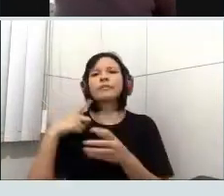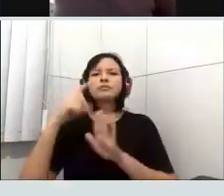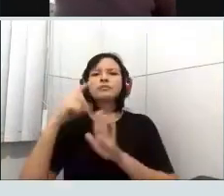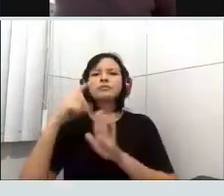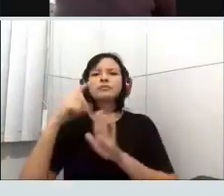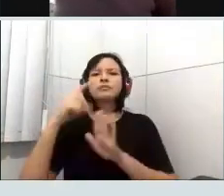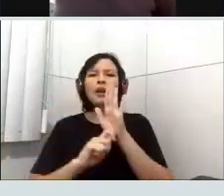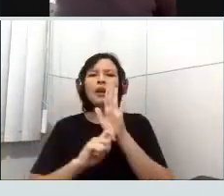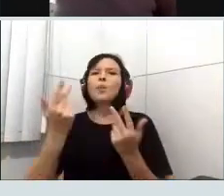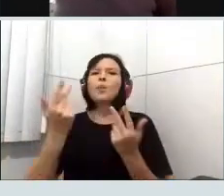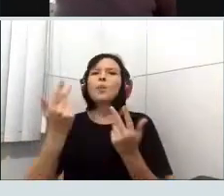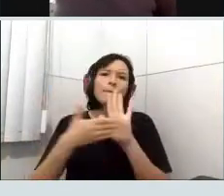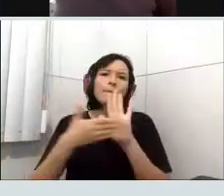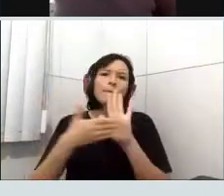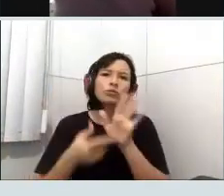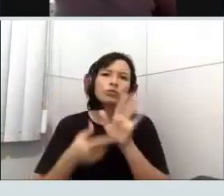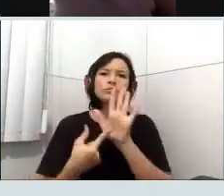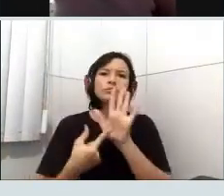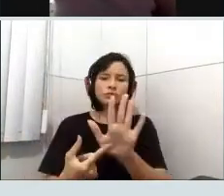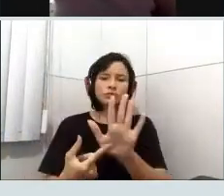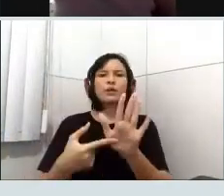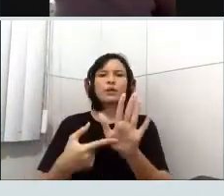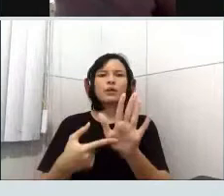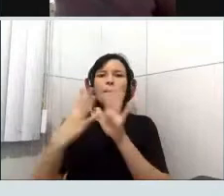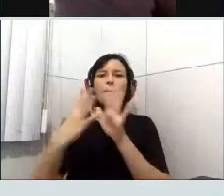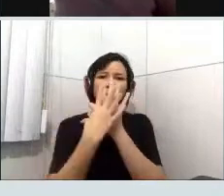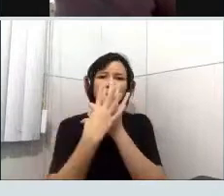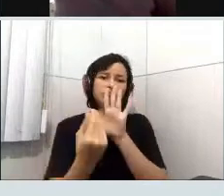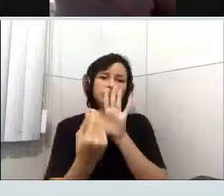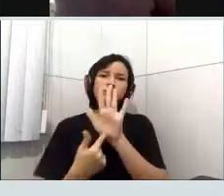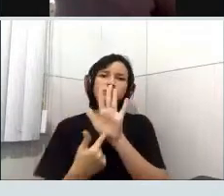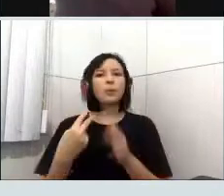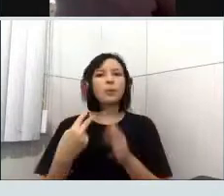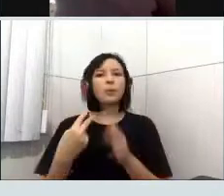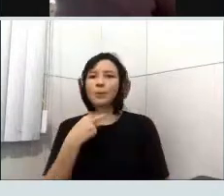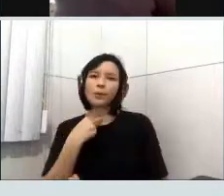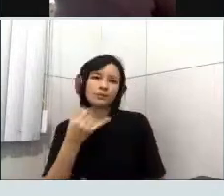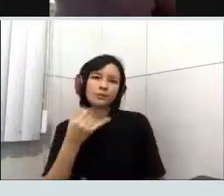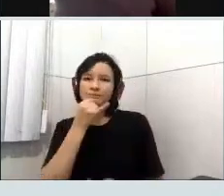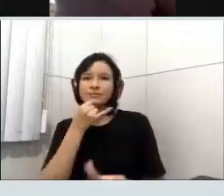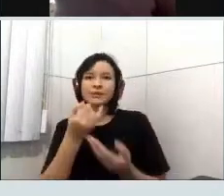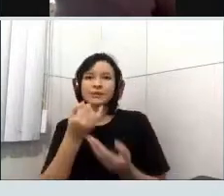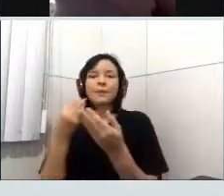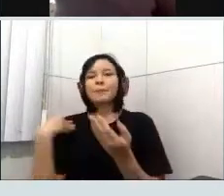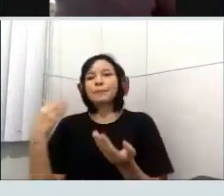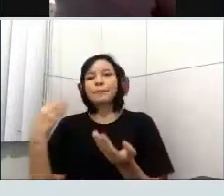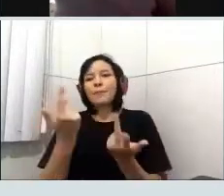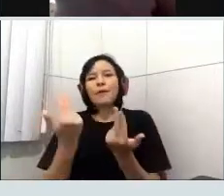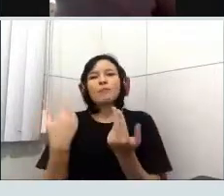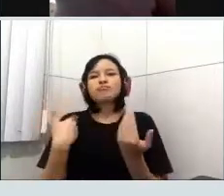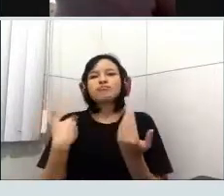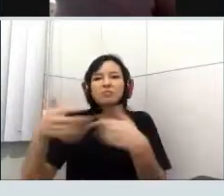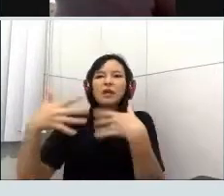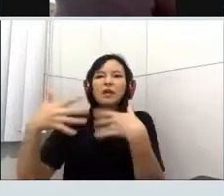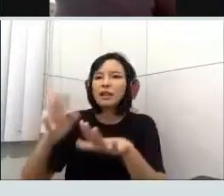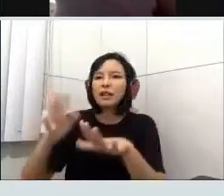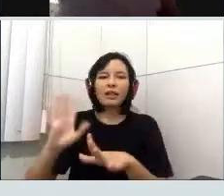bonitinho, porque não posso, né, só jogar vocês ao léu, escrevam aí. Eu tenho que dar uma base até para os